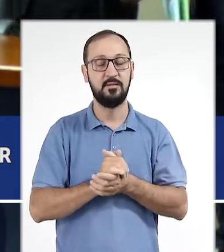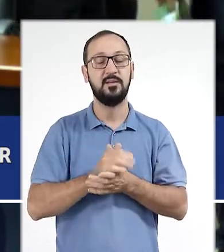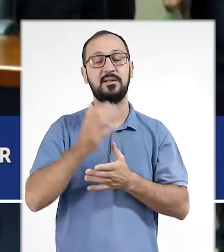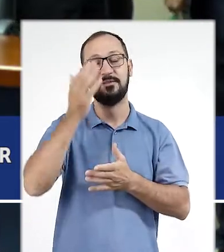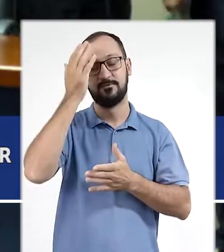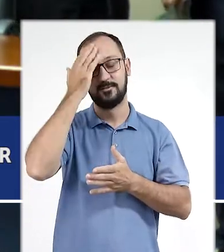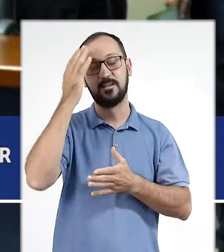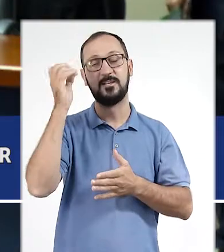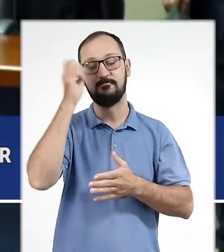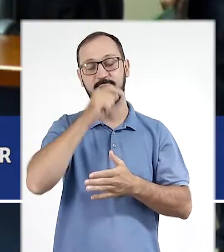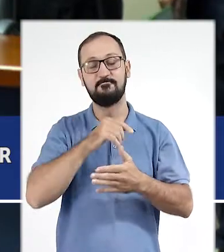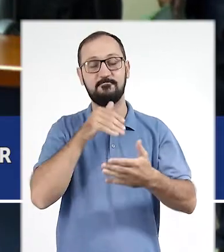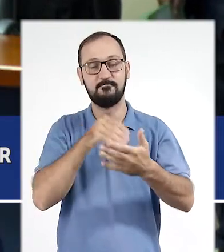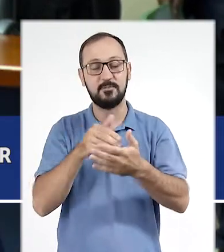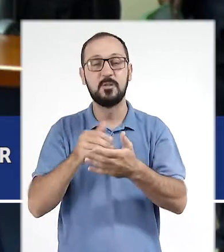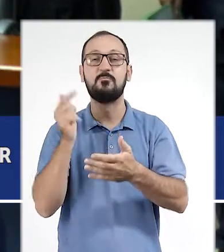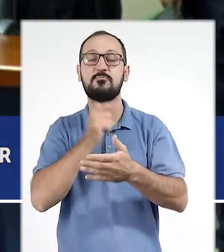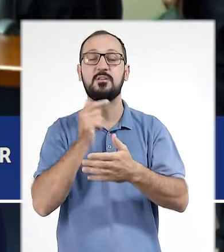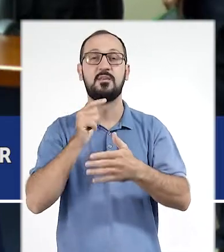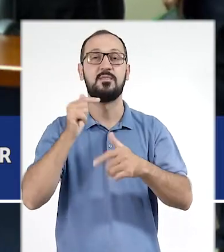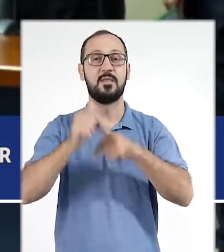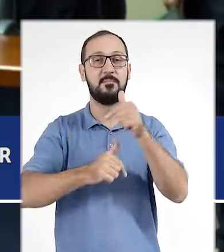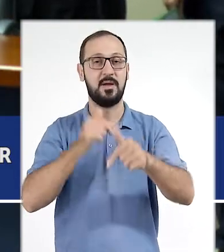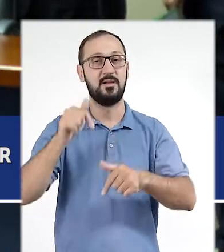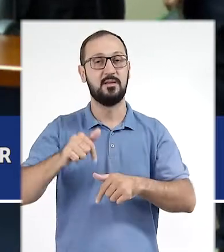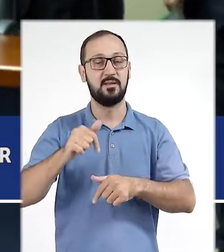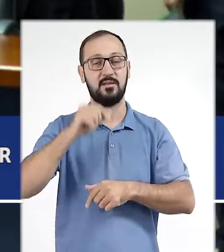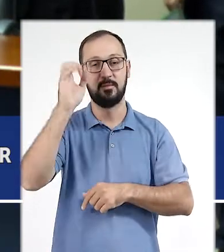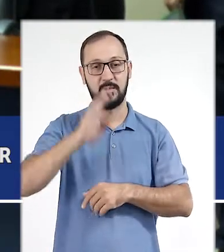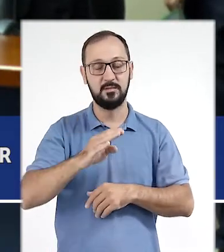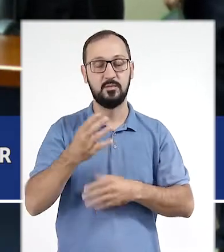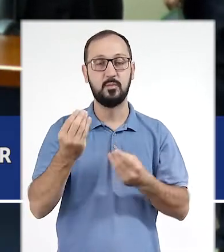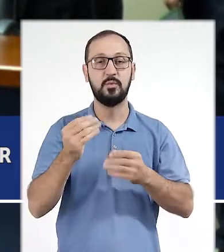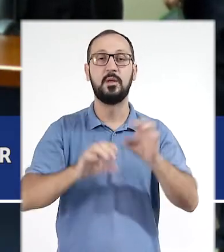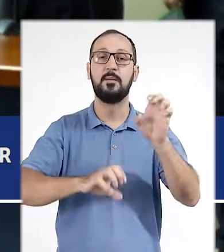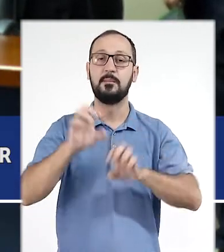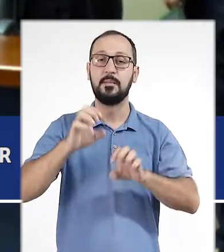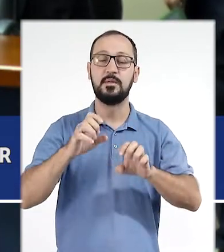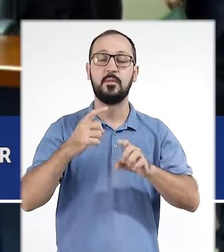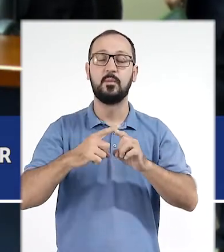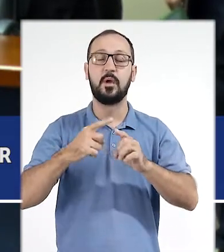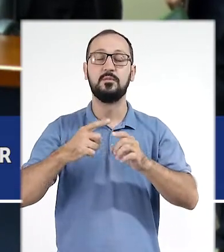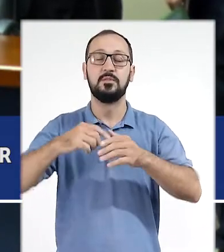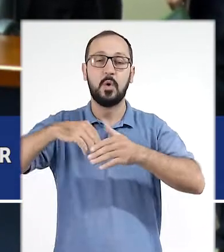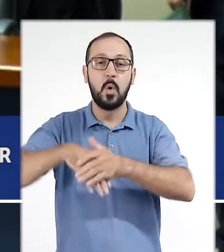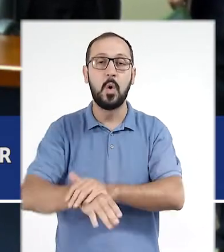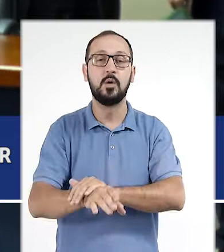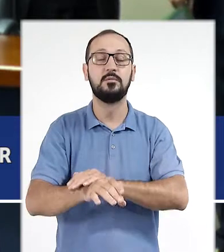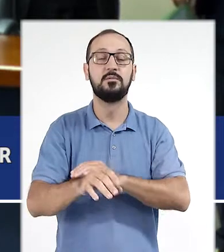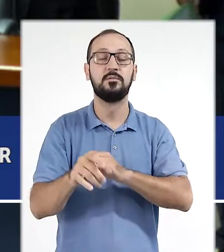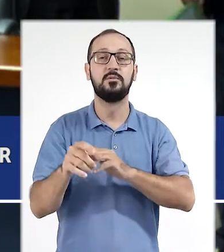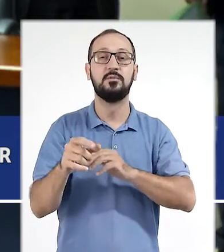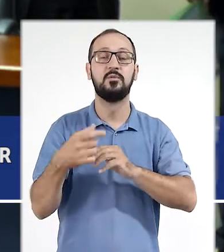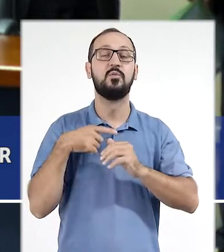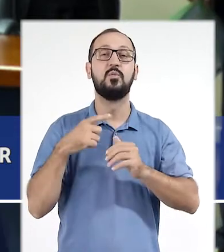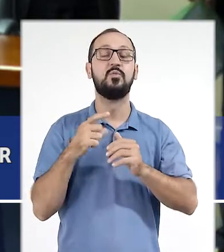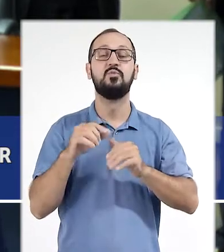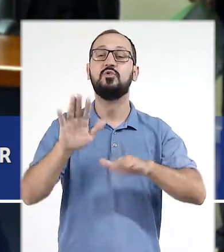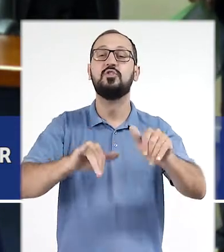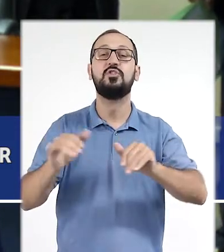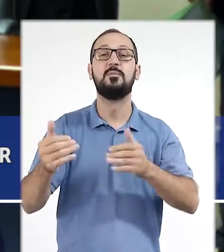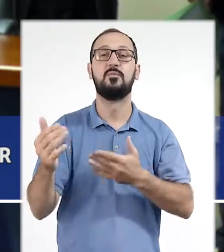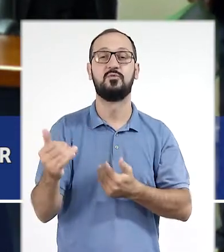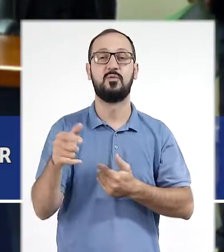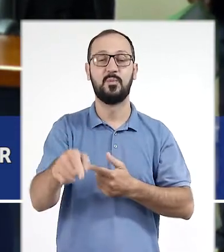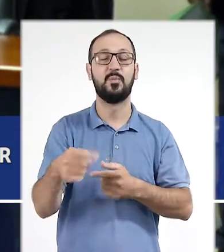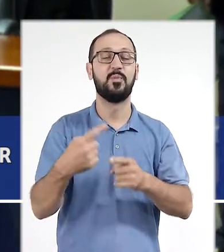emprego. É um desafio o emprego no nosso país. E muitas empresas, por uma questão cultural, acabam não